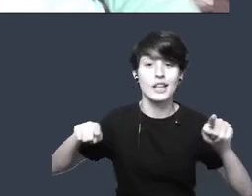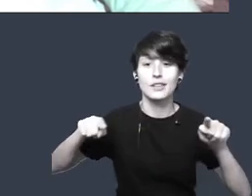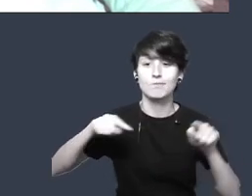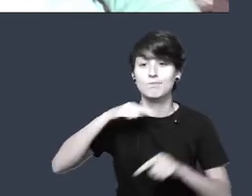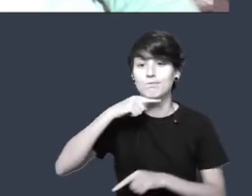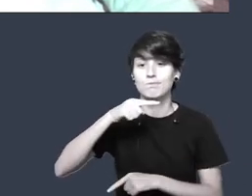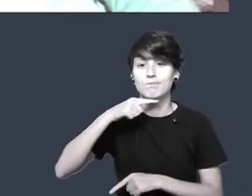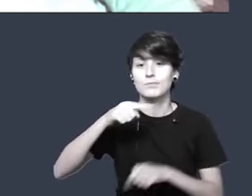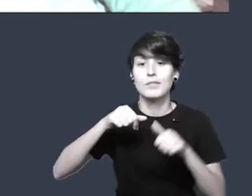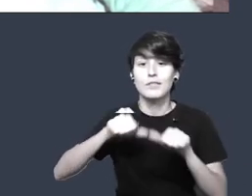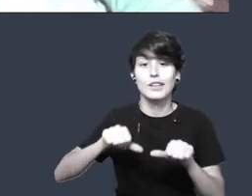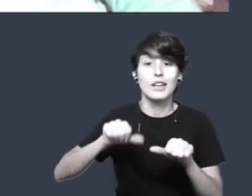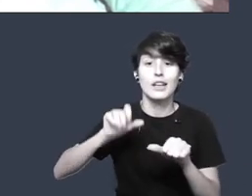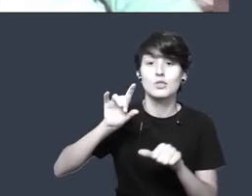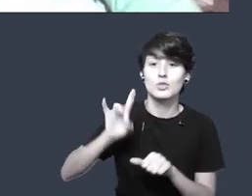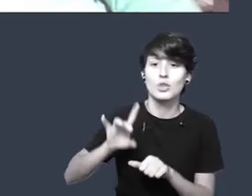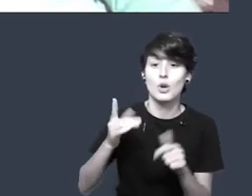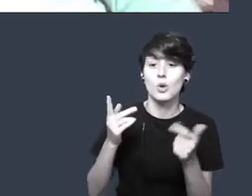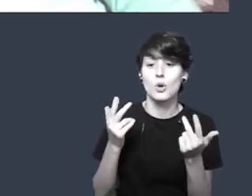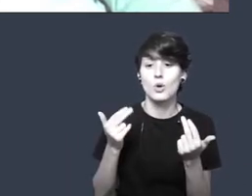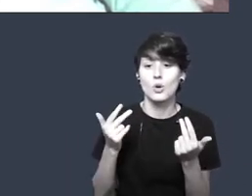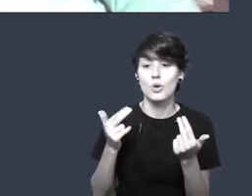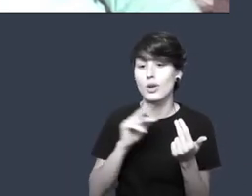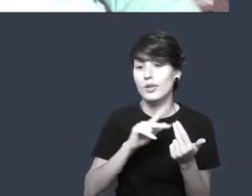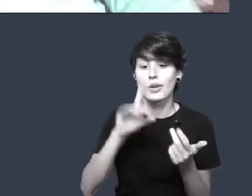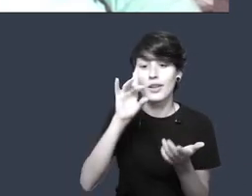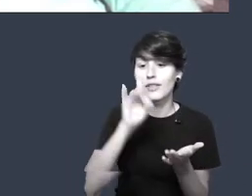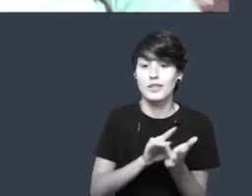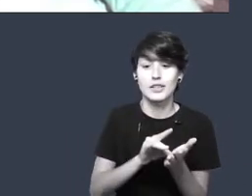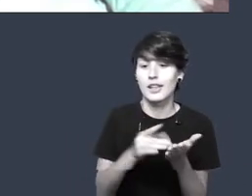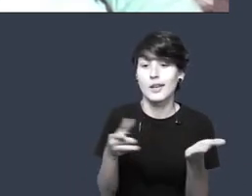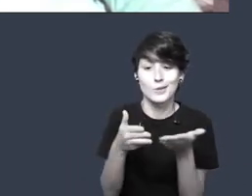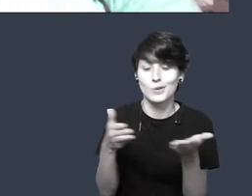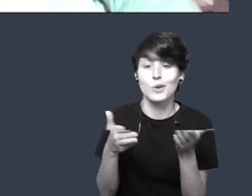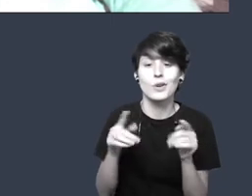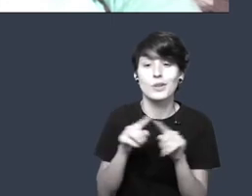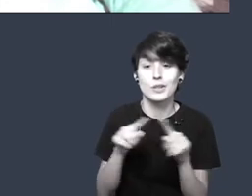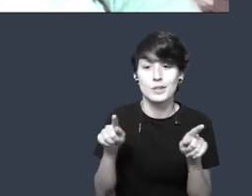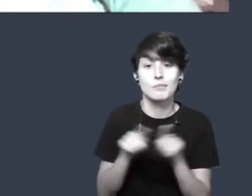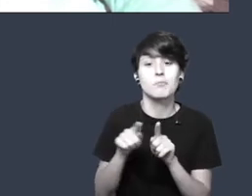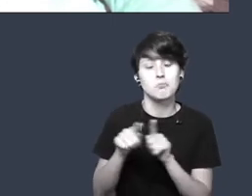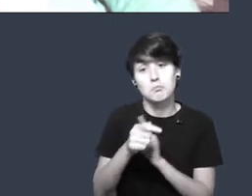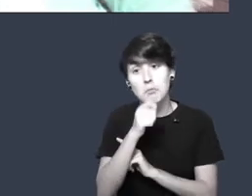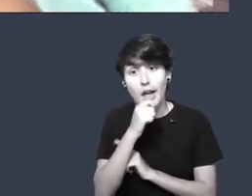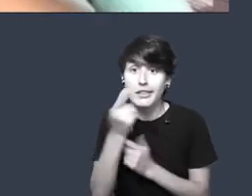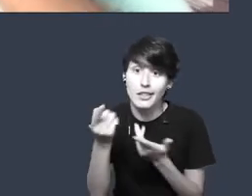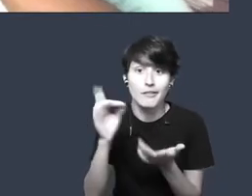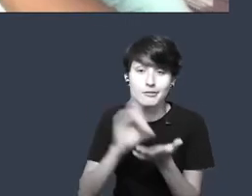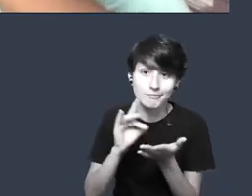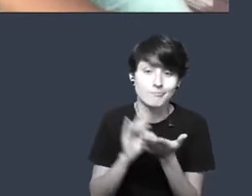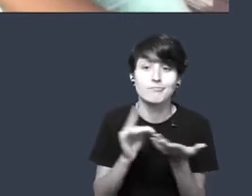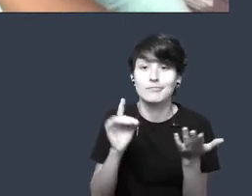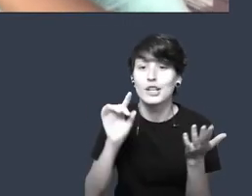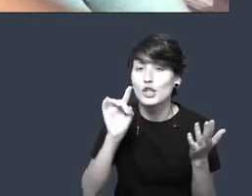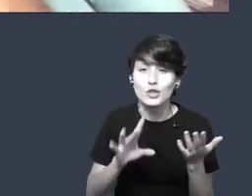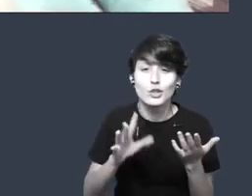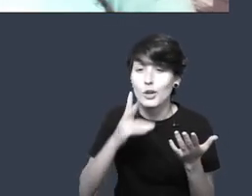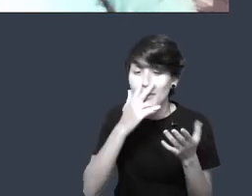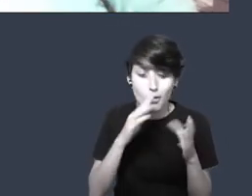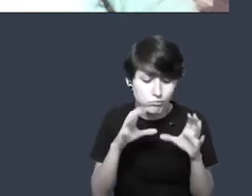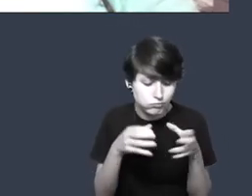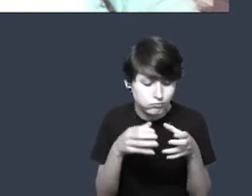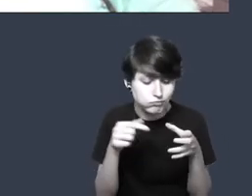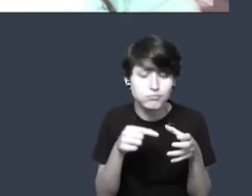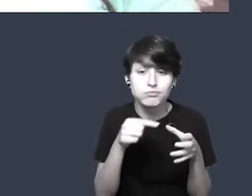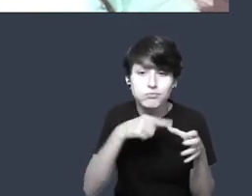aqui só, não é mais verdade hoje em dia, mas enfim, ainda é verdade. Não adianta ficar só na cúpula, aqui na bolha